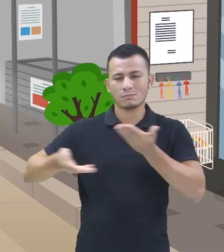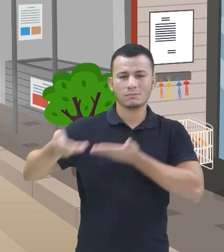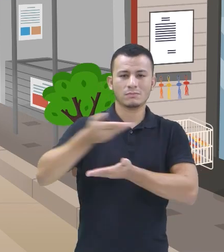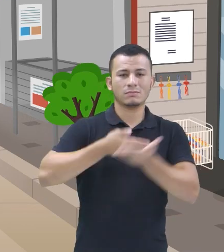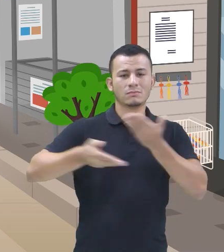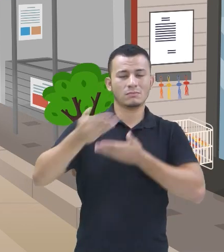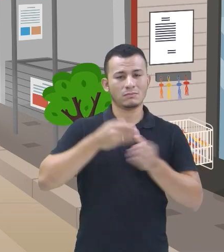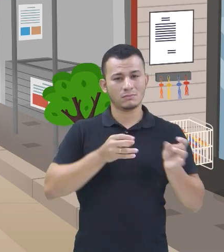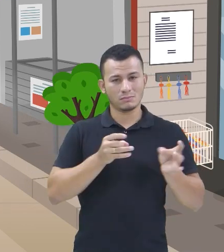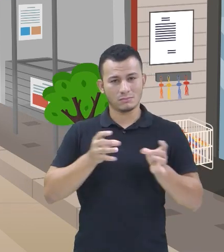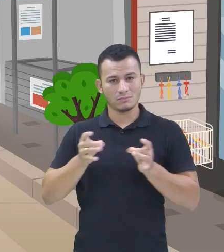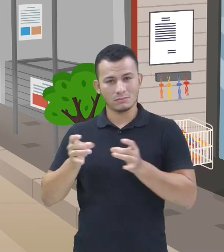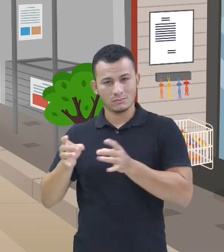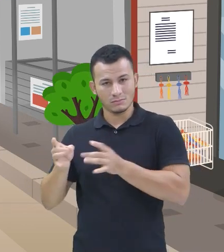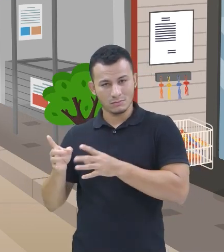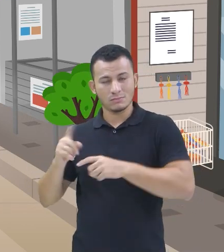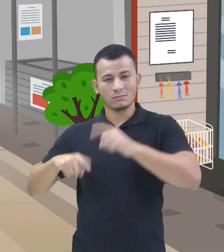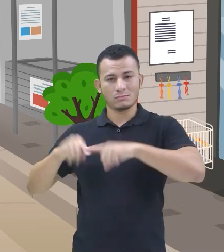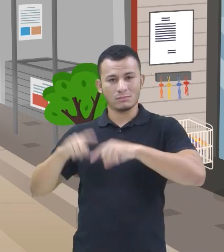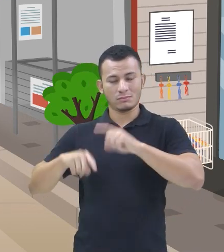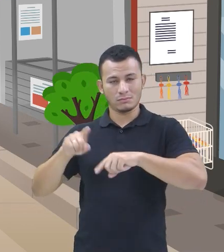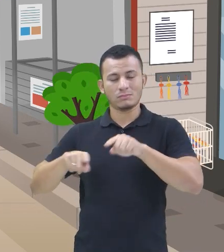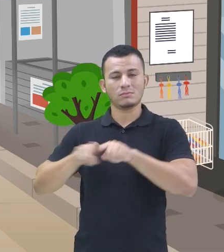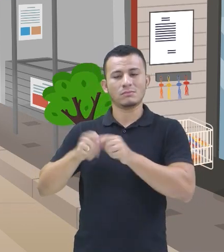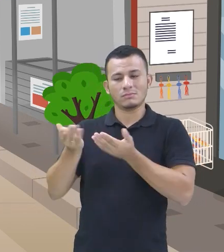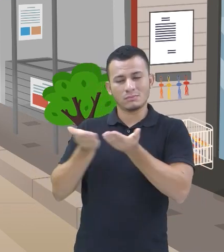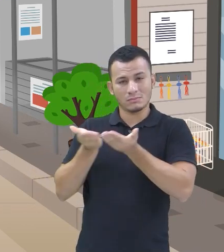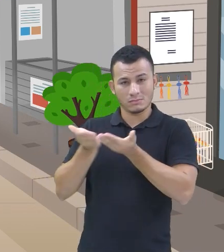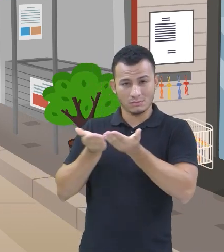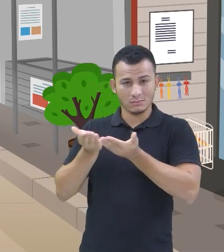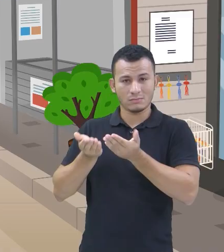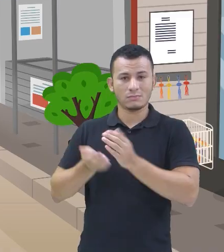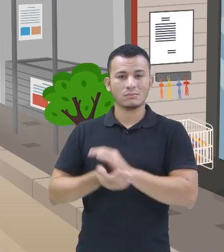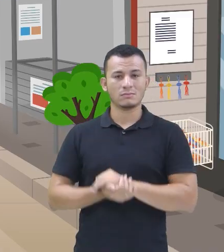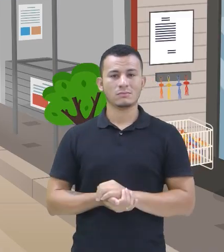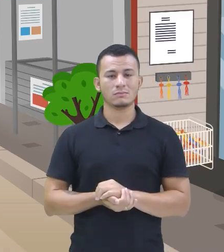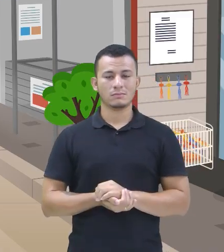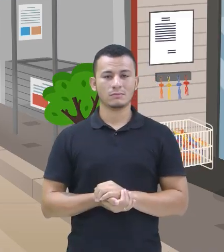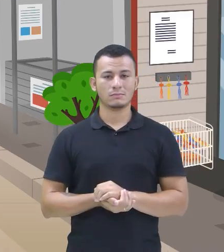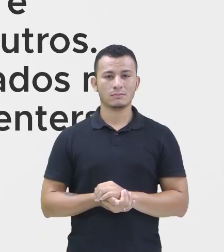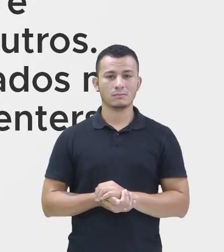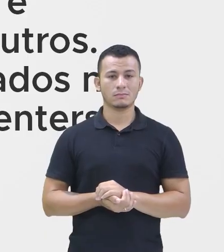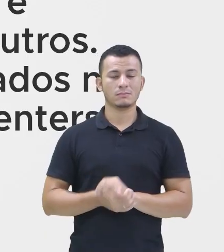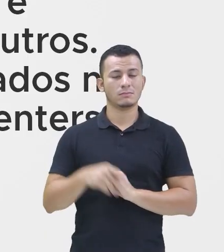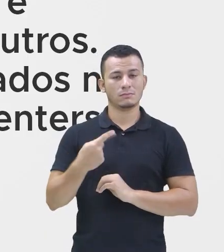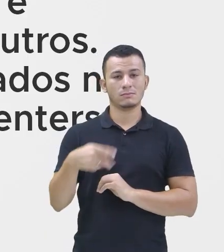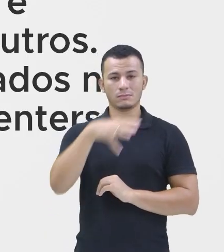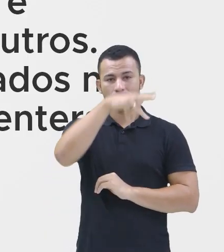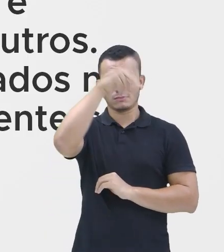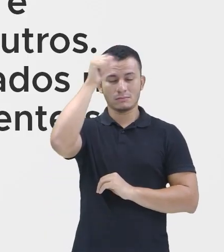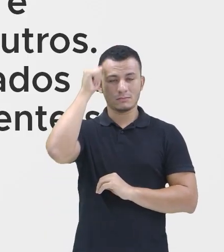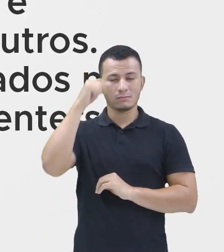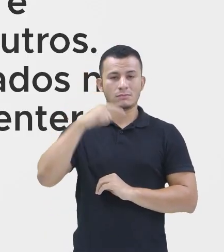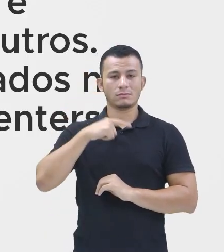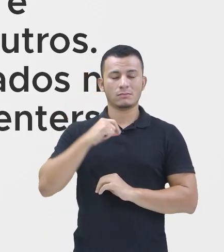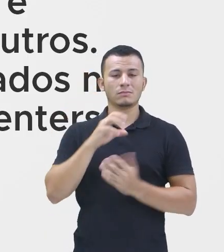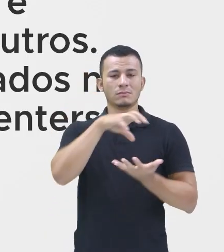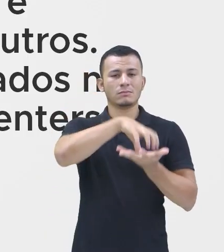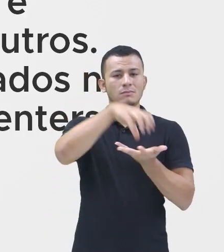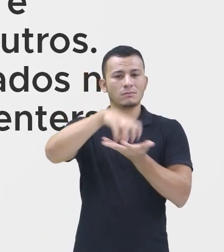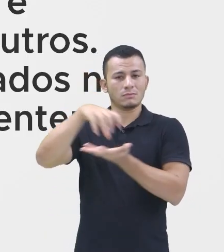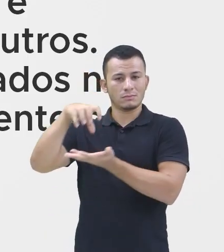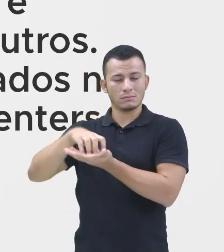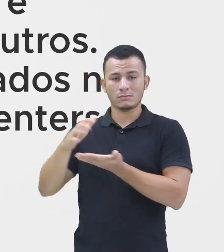comercialização de bens e prestação de serviços. Na cidade de Manaus estão